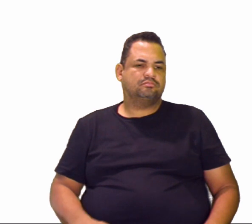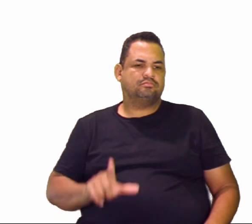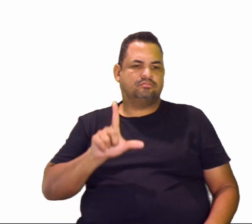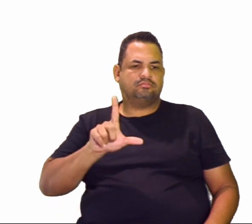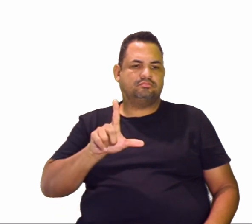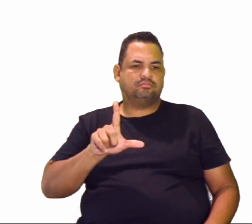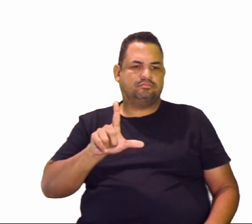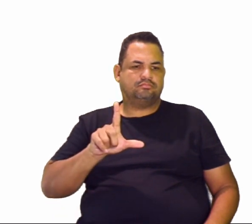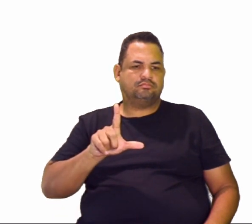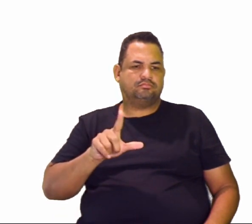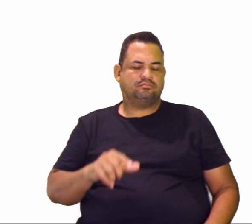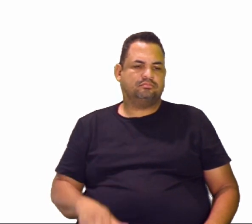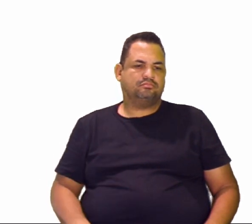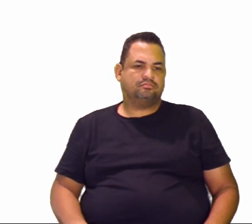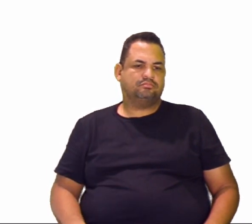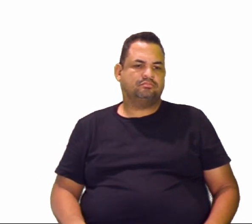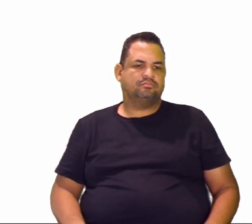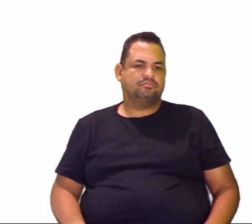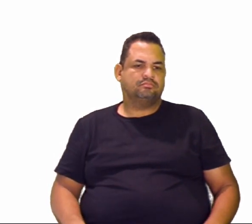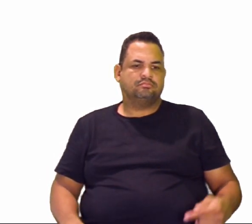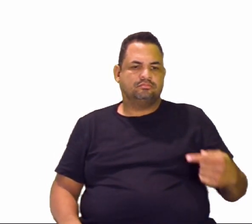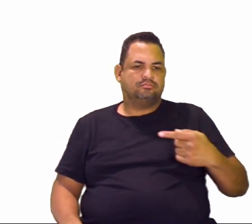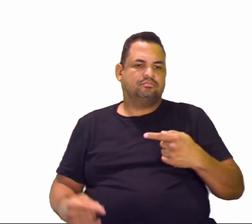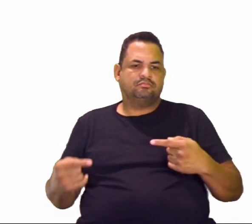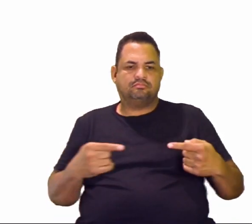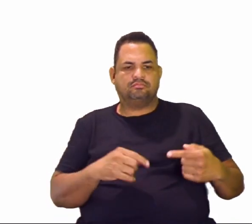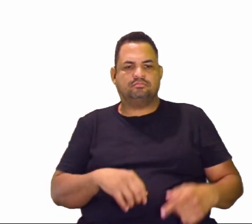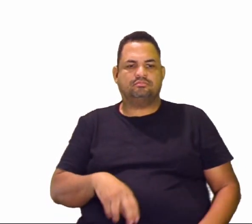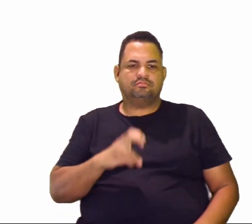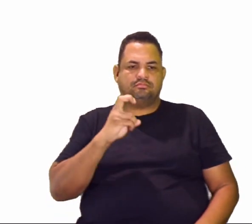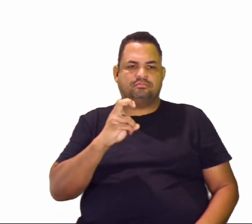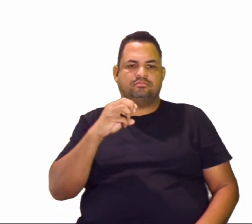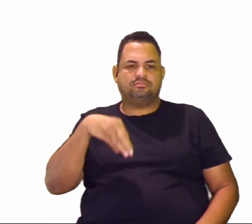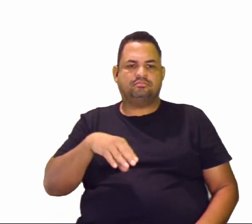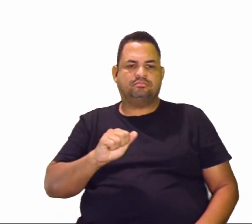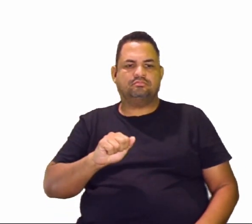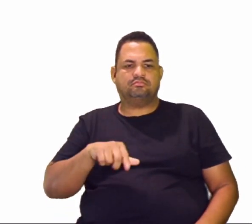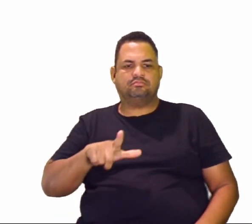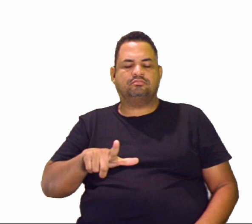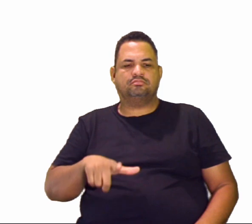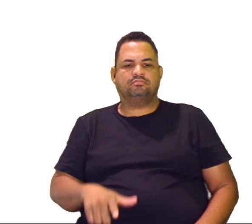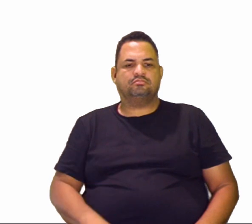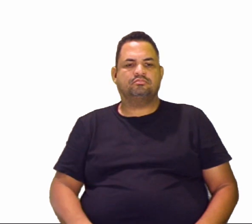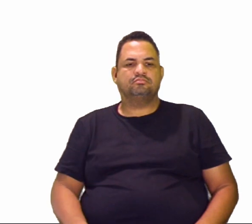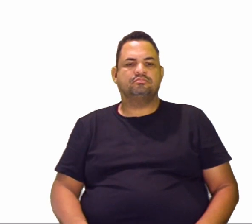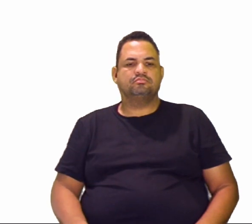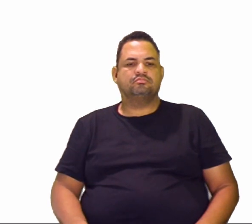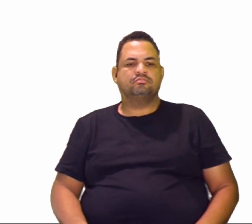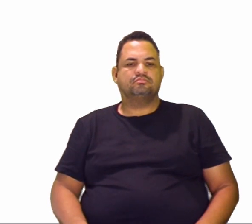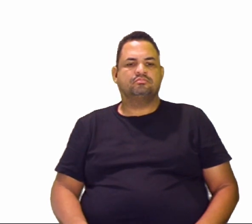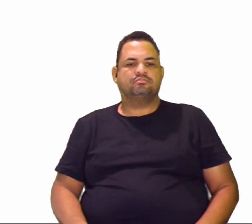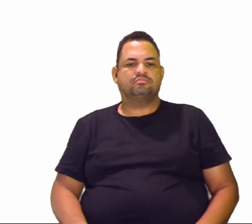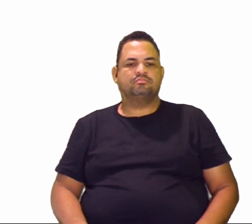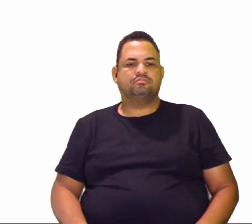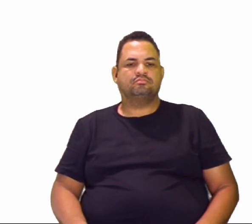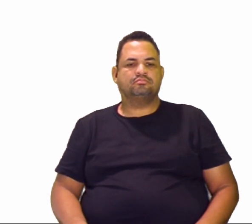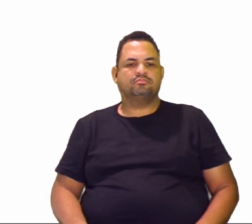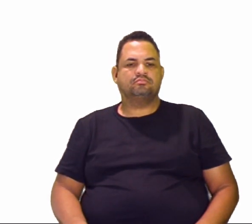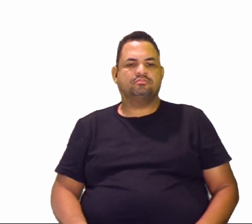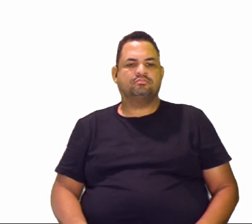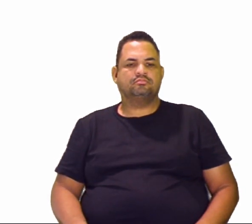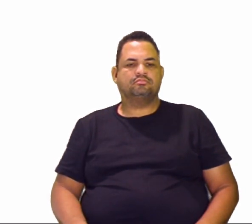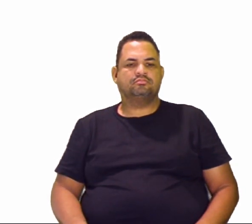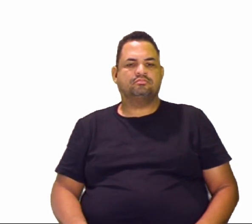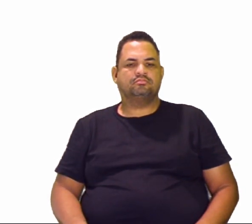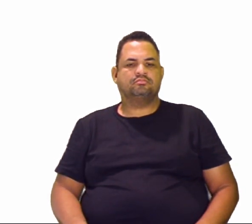litros do gás metano, correspondendo a 5 mol desse gás,